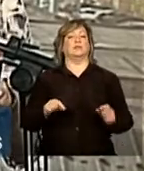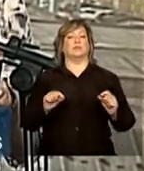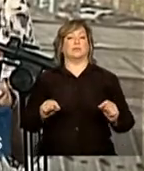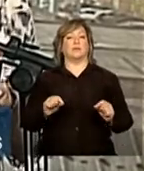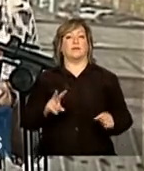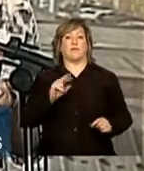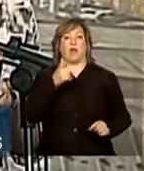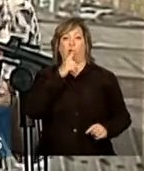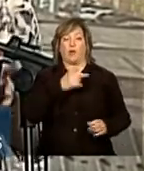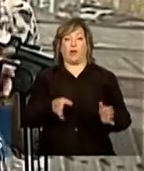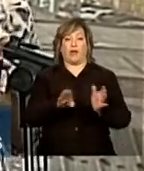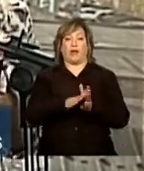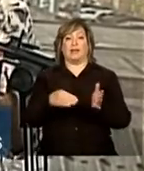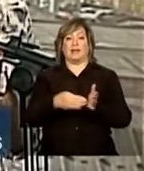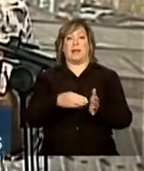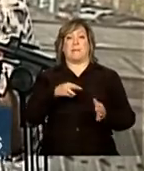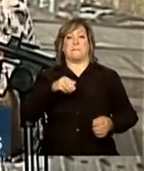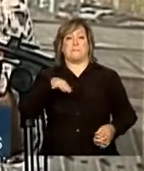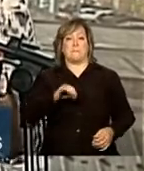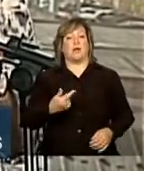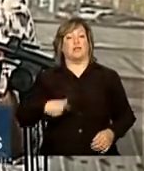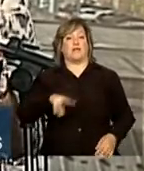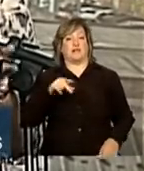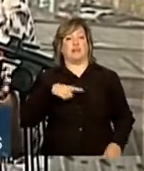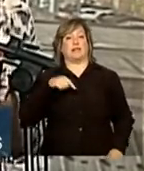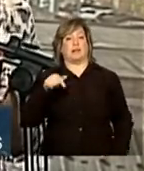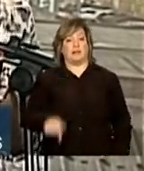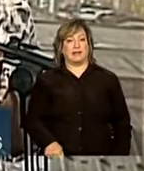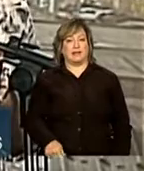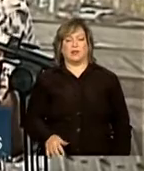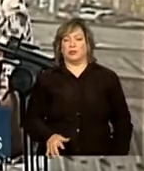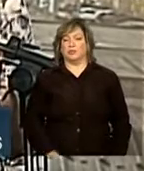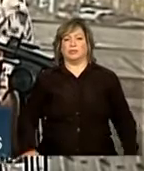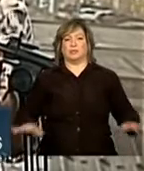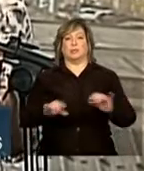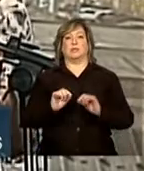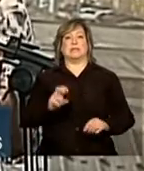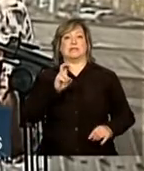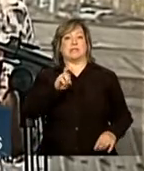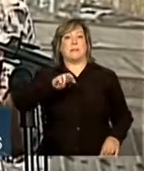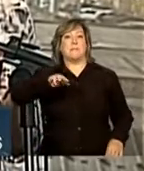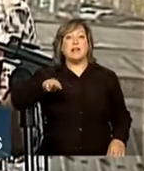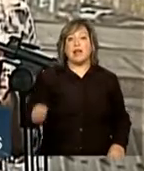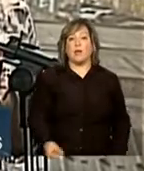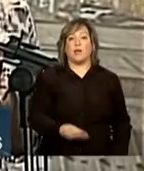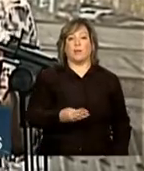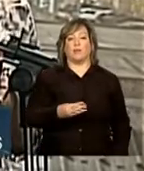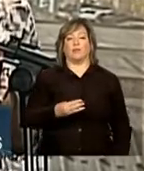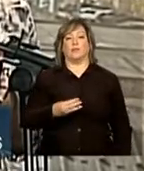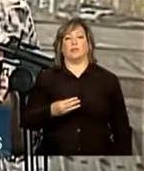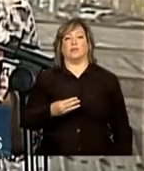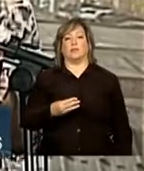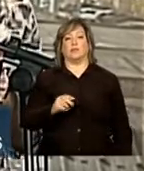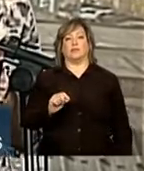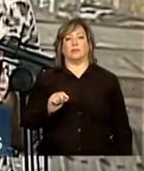até maio, que nós teremos aqui cobertura para 5 milhões